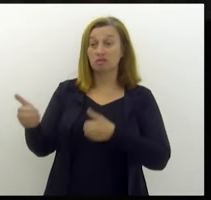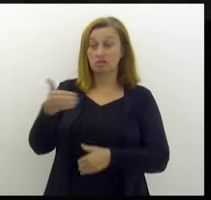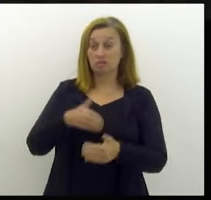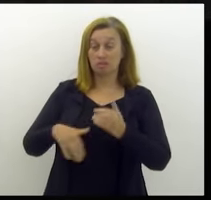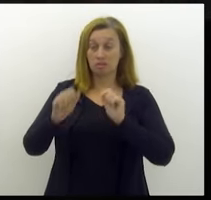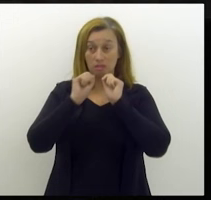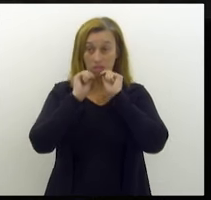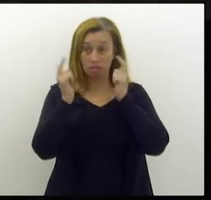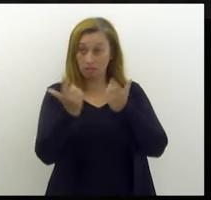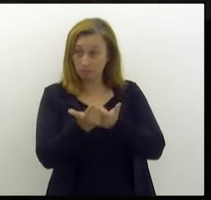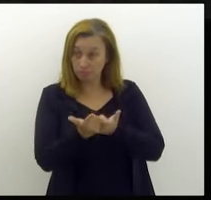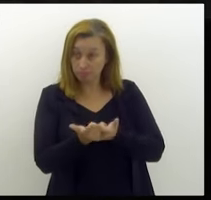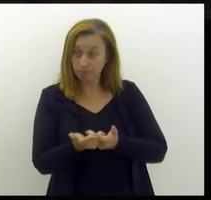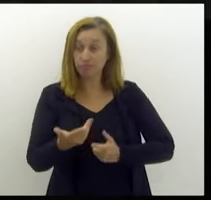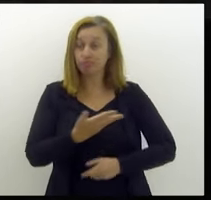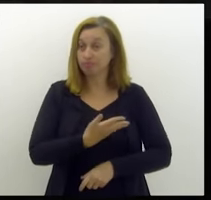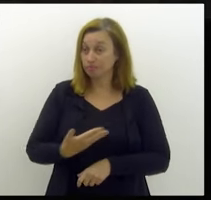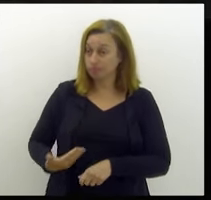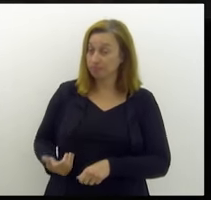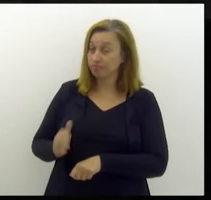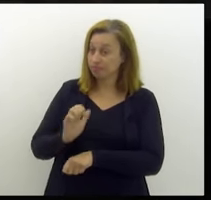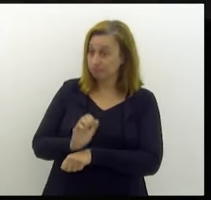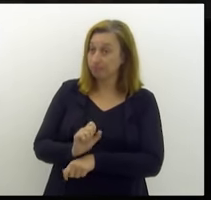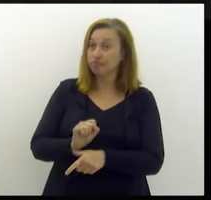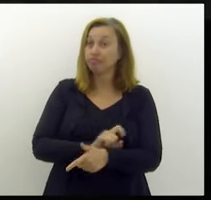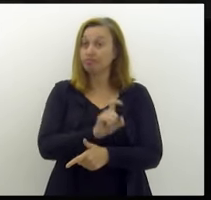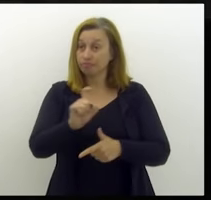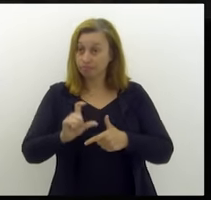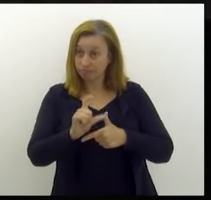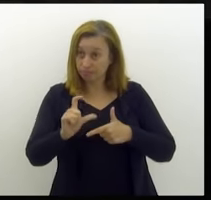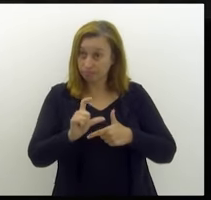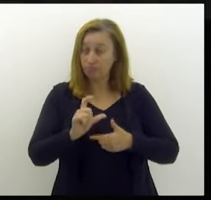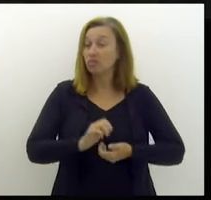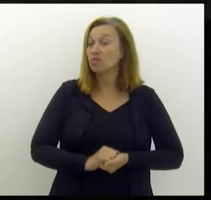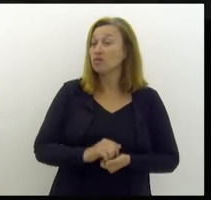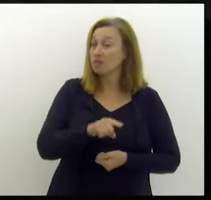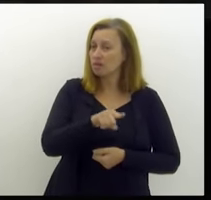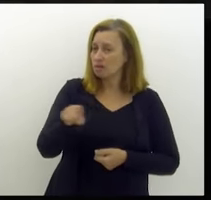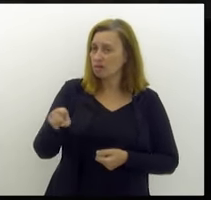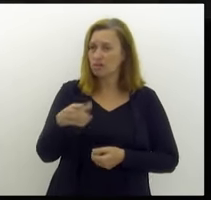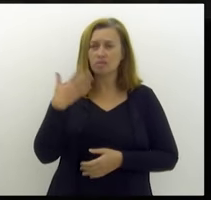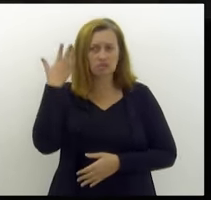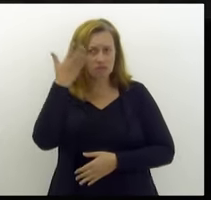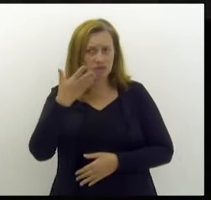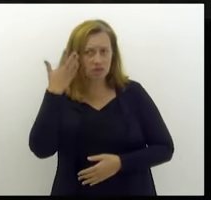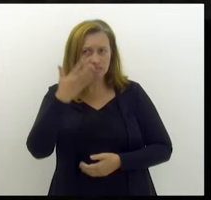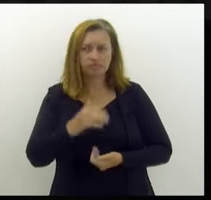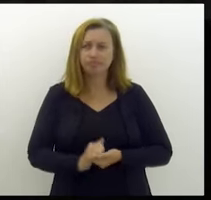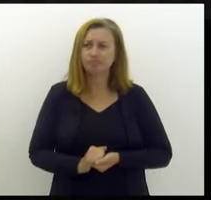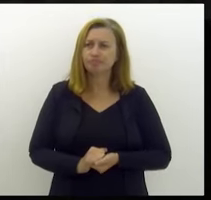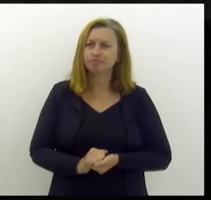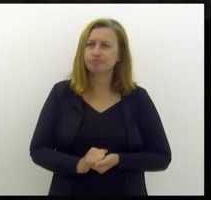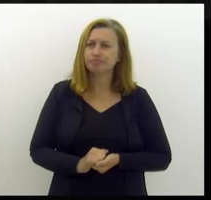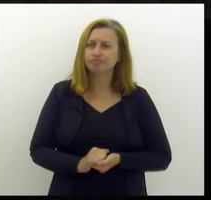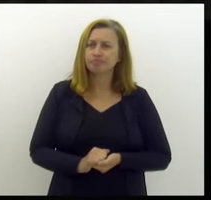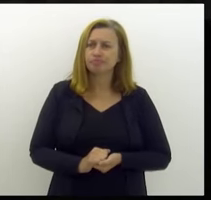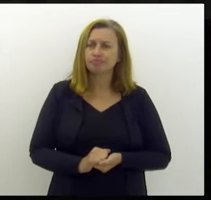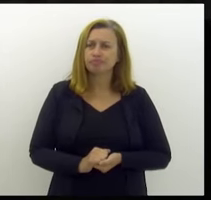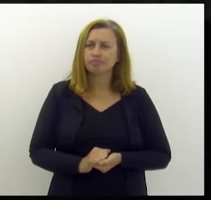recebeu do Governo do Estado do executivo essas mensagens visam